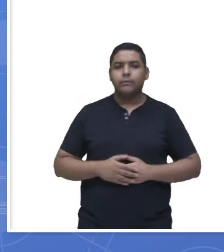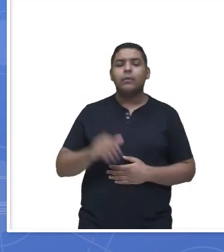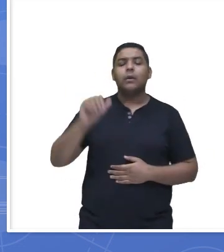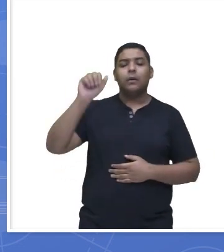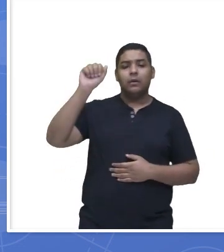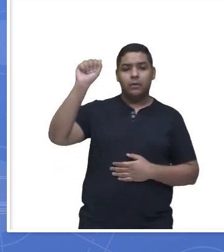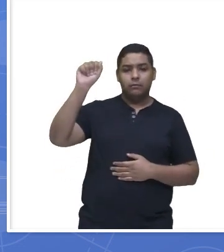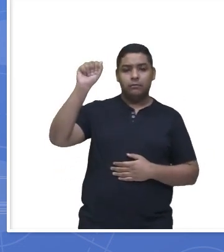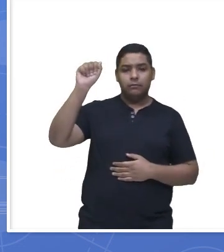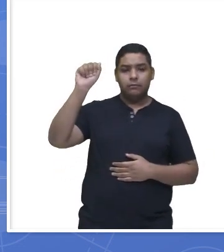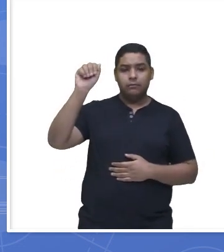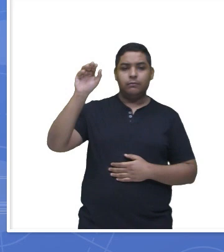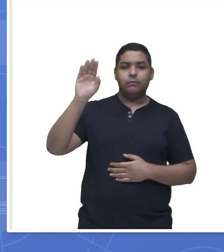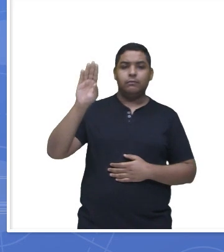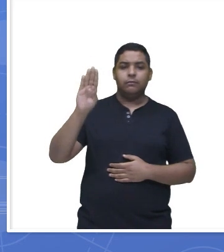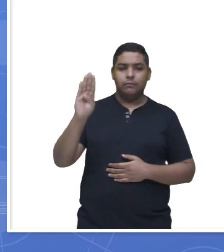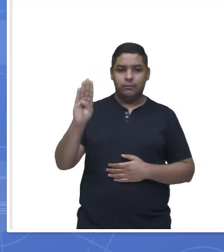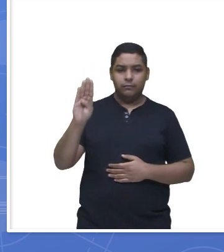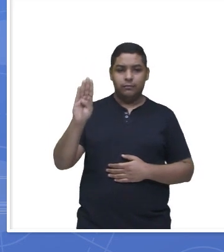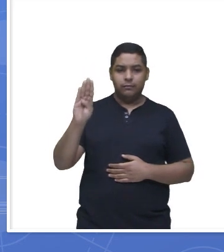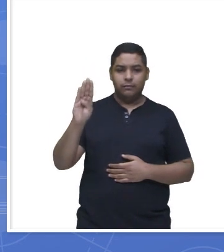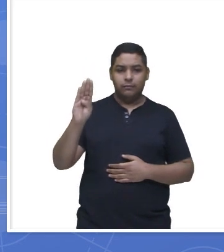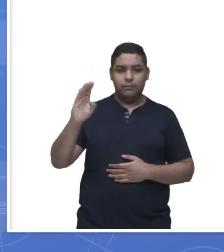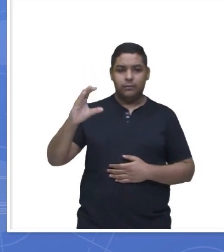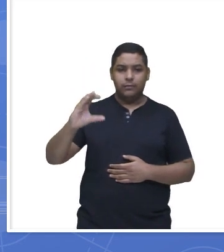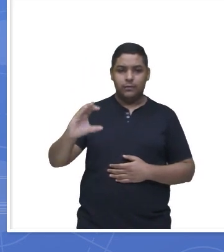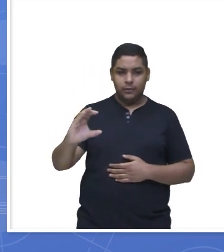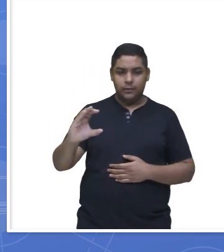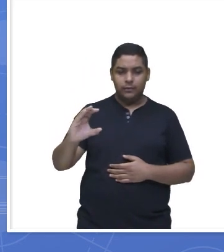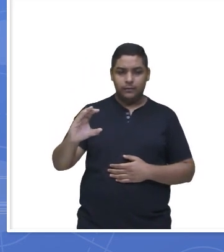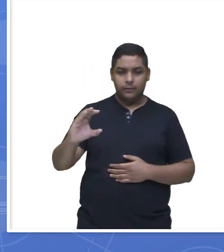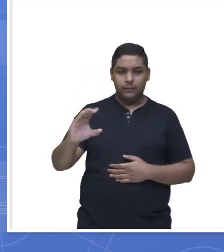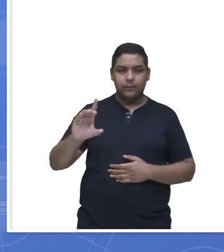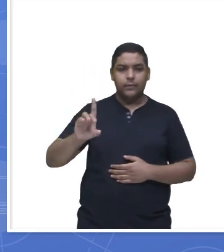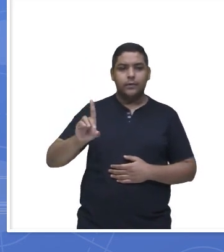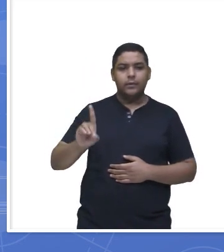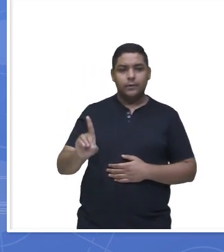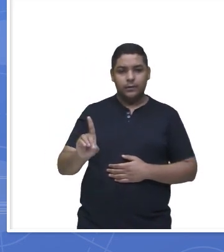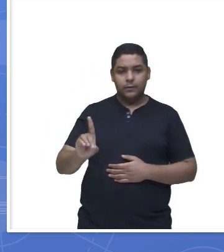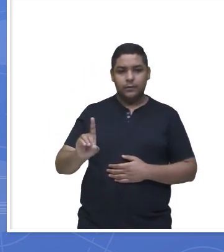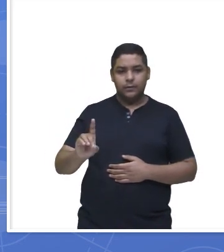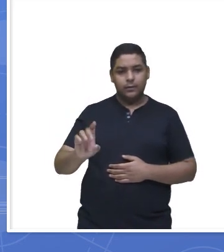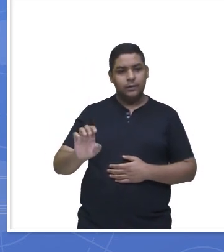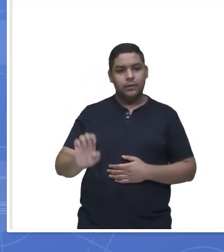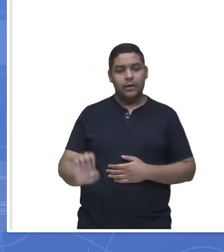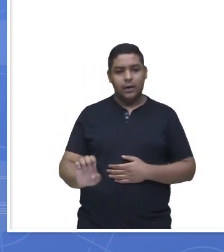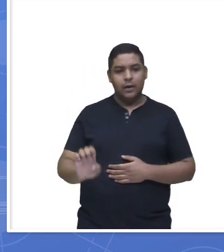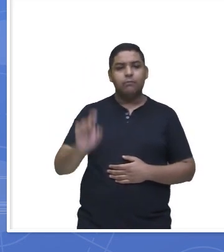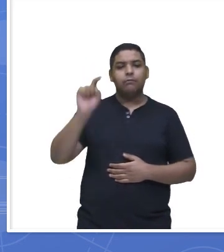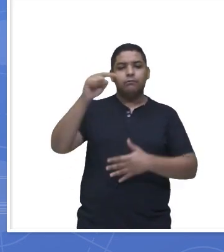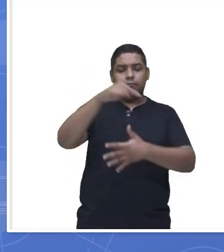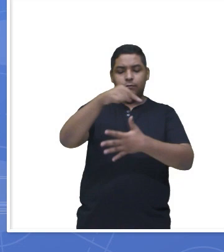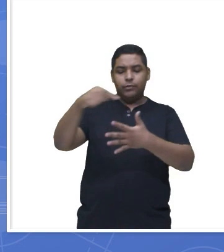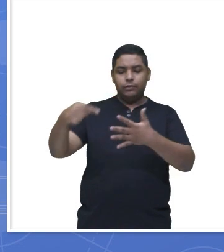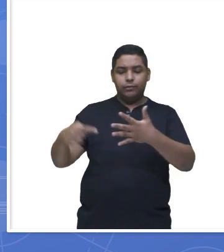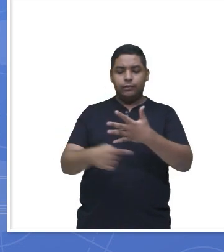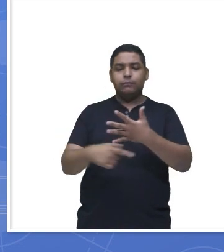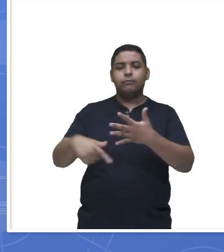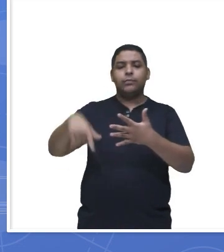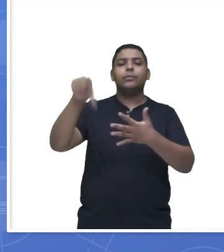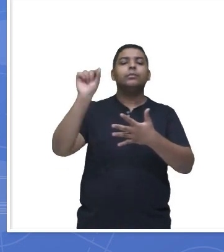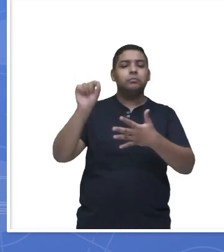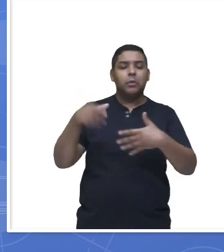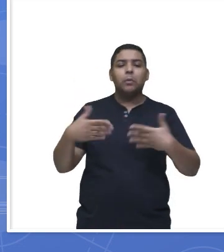a chuva ácida, vai ocorrer a inversão térmica, vai ocorrer a eutrofização